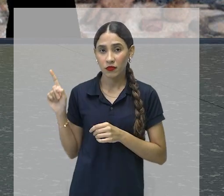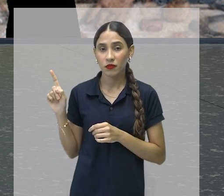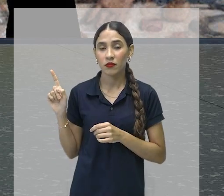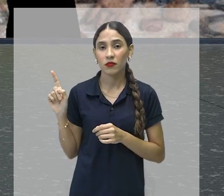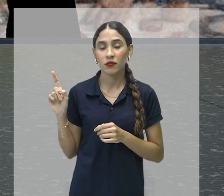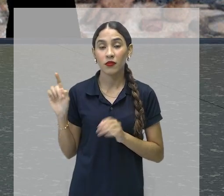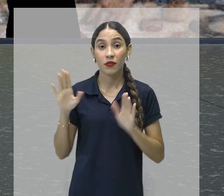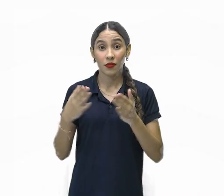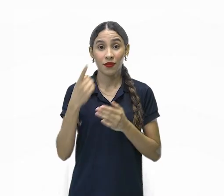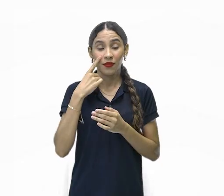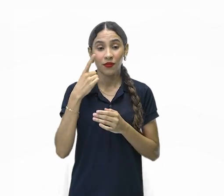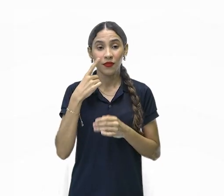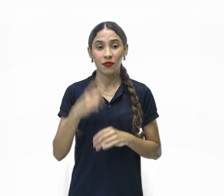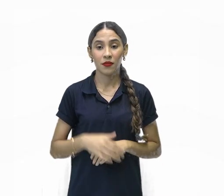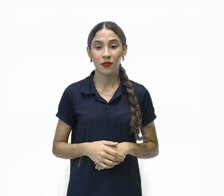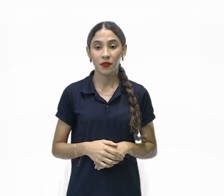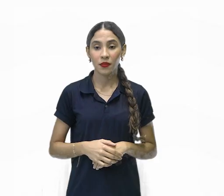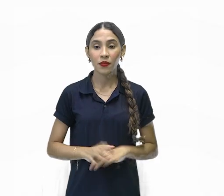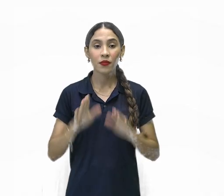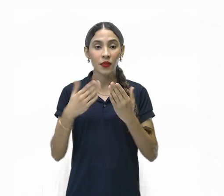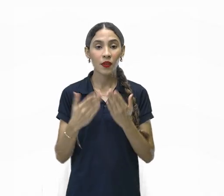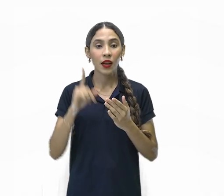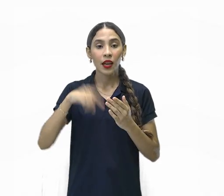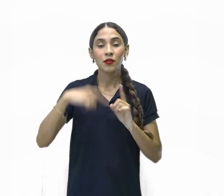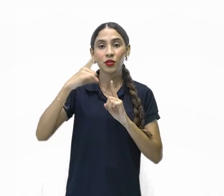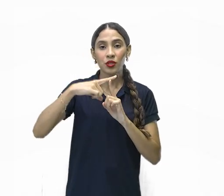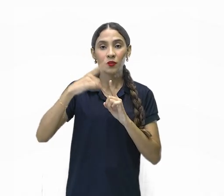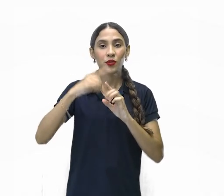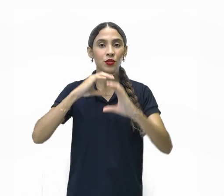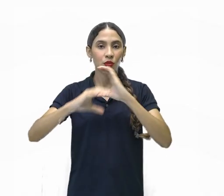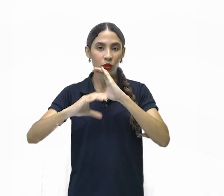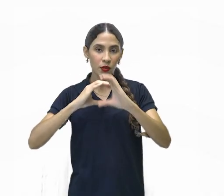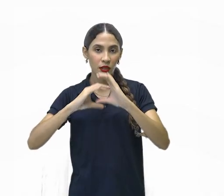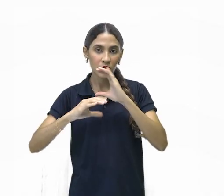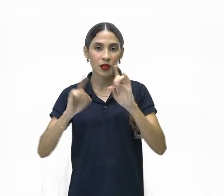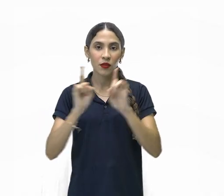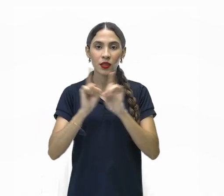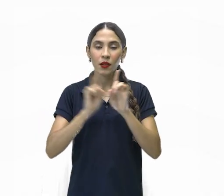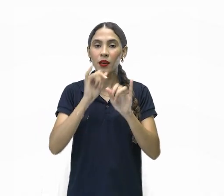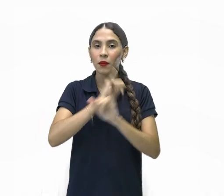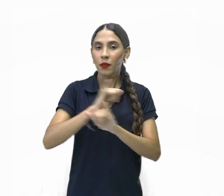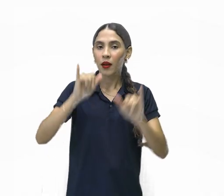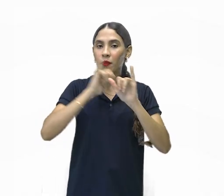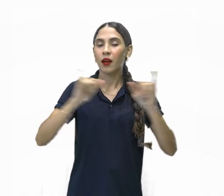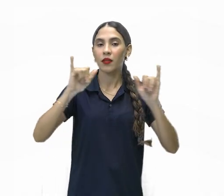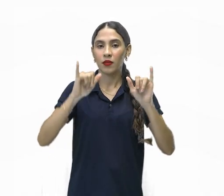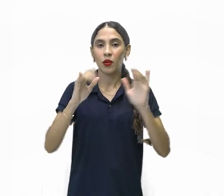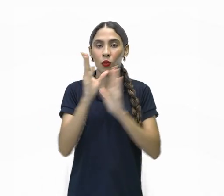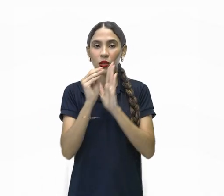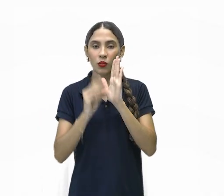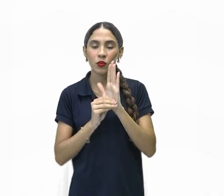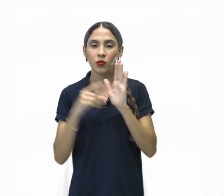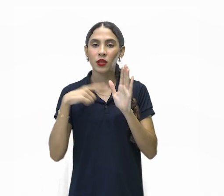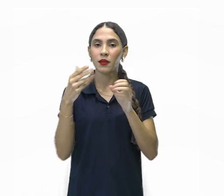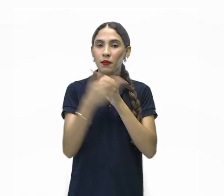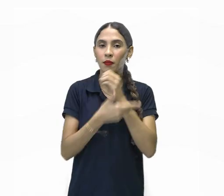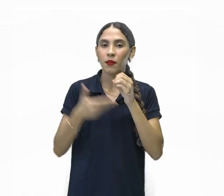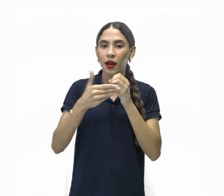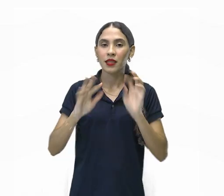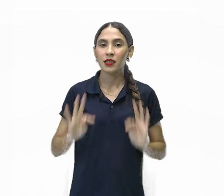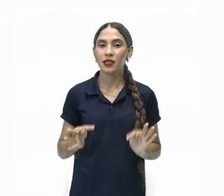digitais? Vamos ver? São os meios de comunicação e distribuição de conteúdo baseados